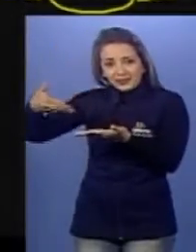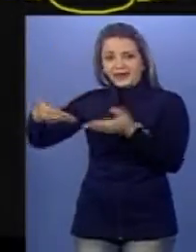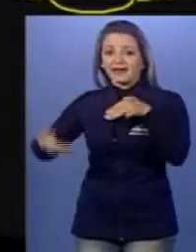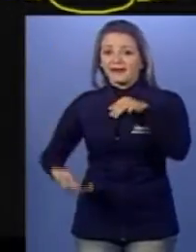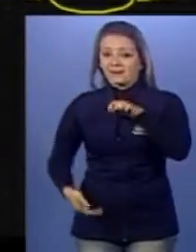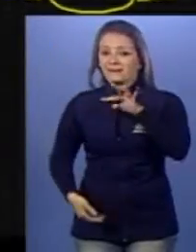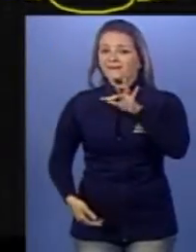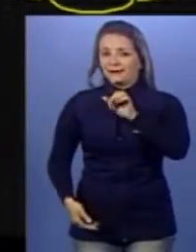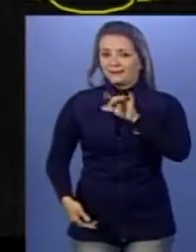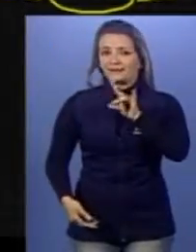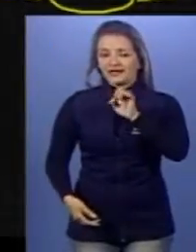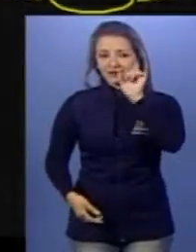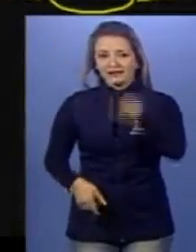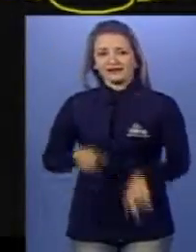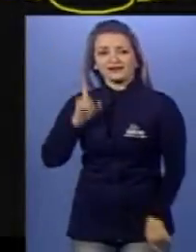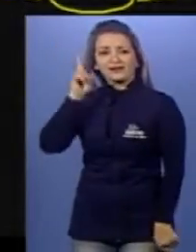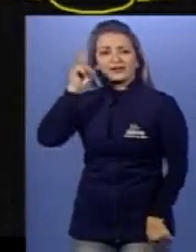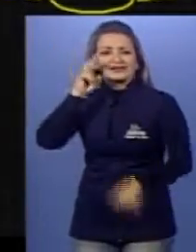base